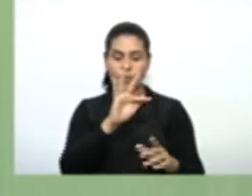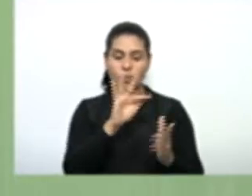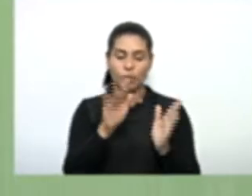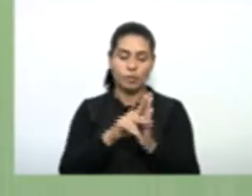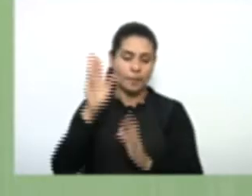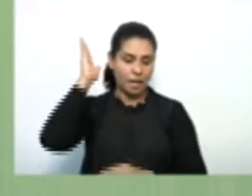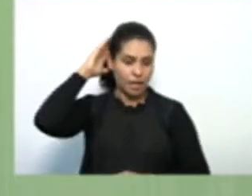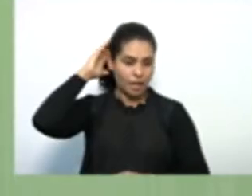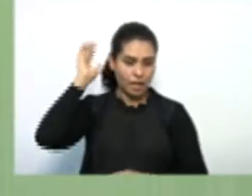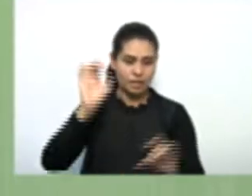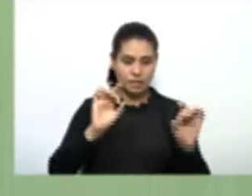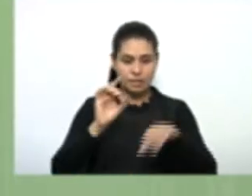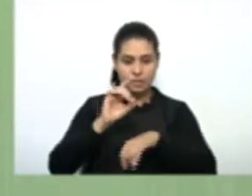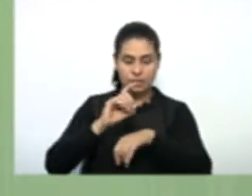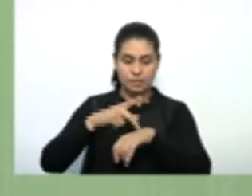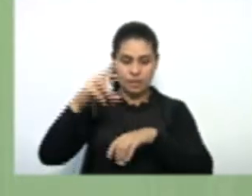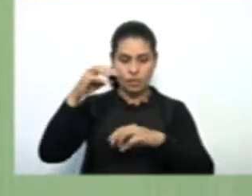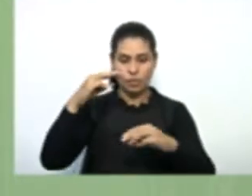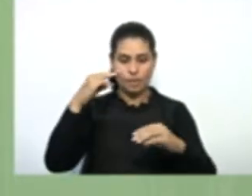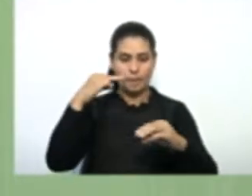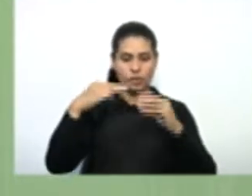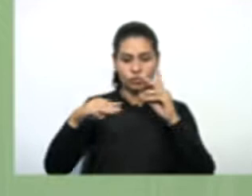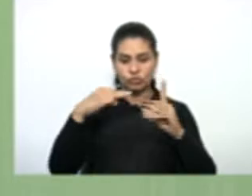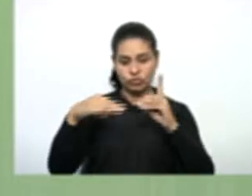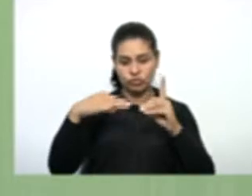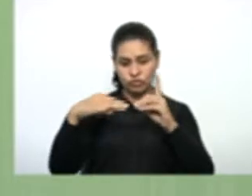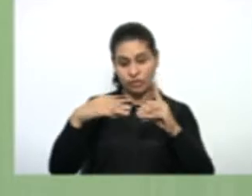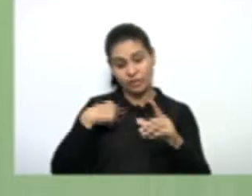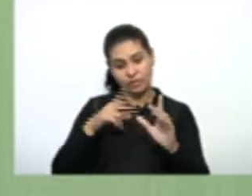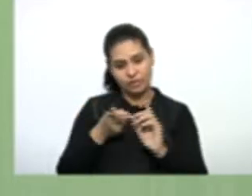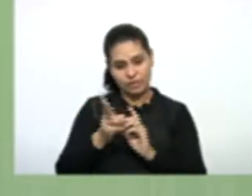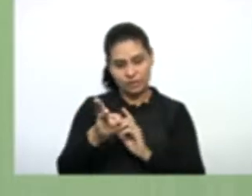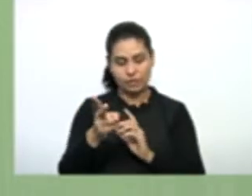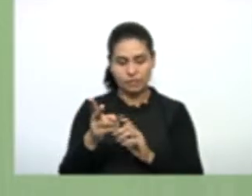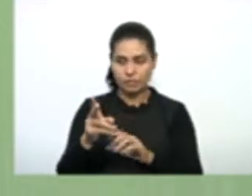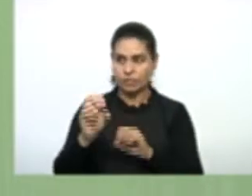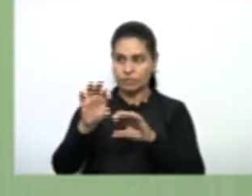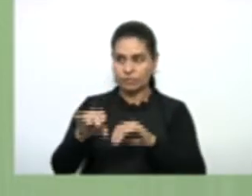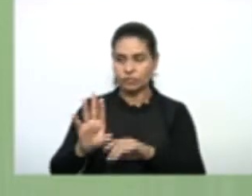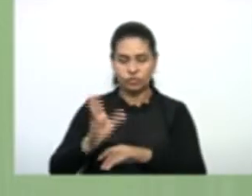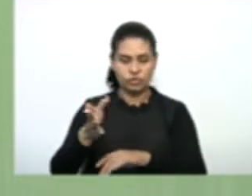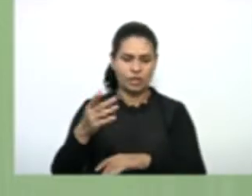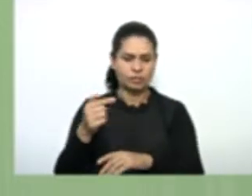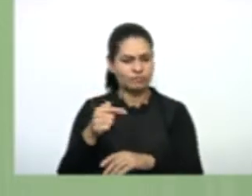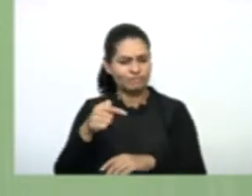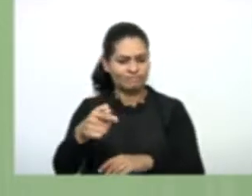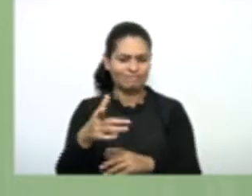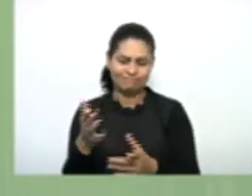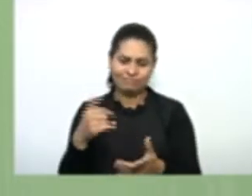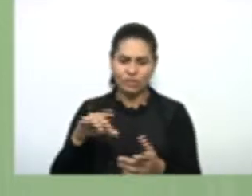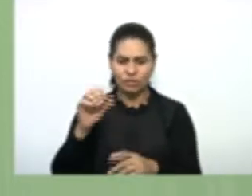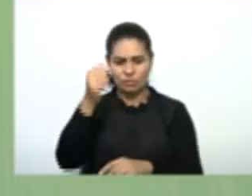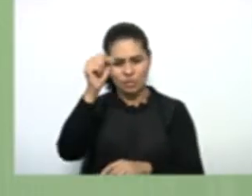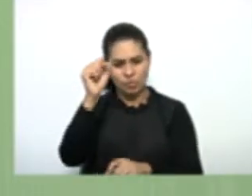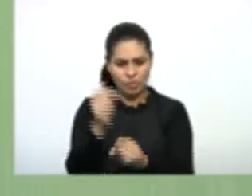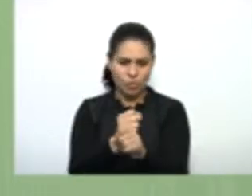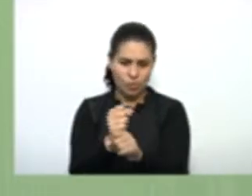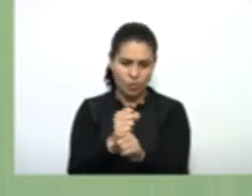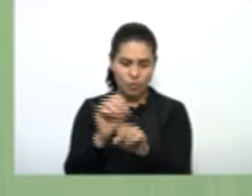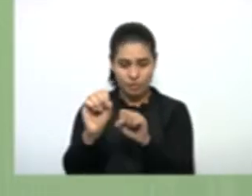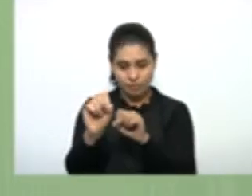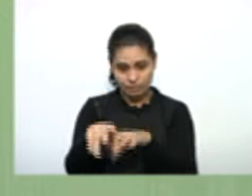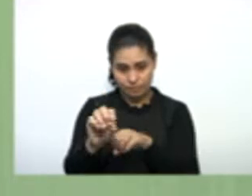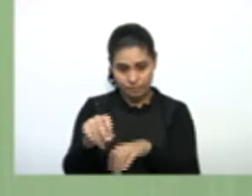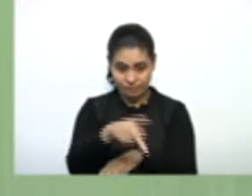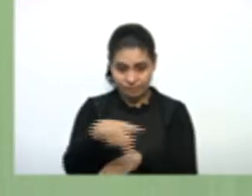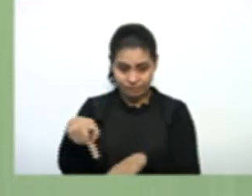tenho especialização em didática do ensino superior, já leciono no ensino superior há um tempo agora, acho que cerca de 8 anos.